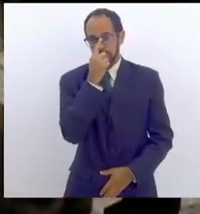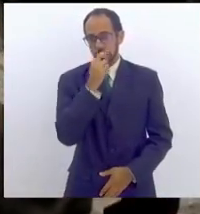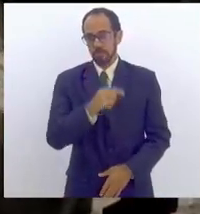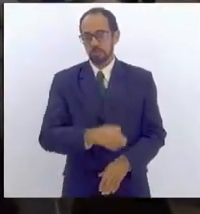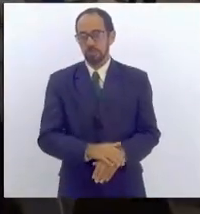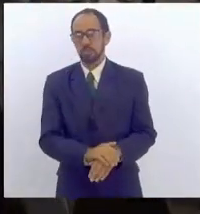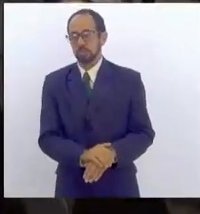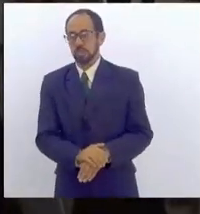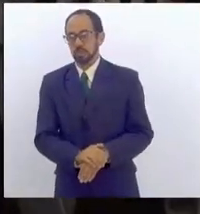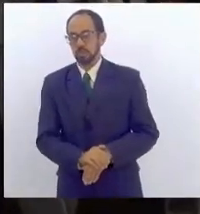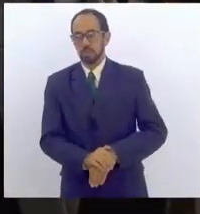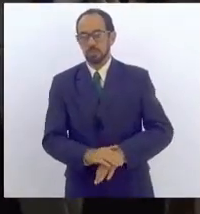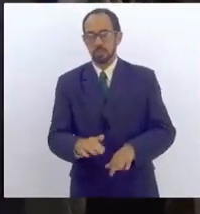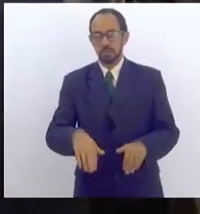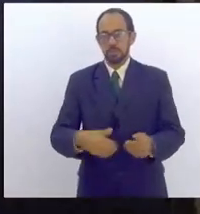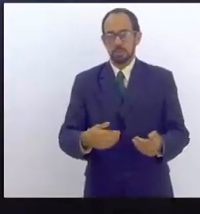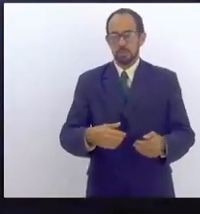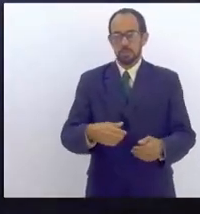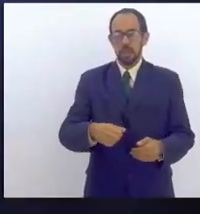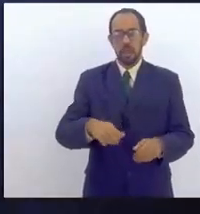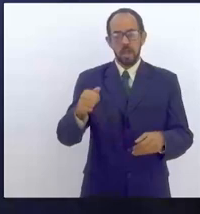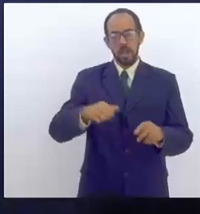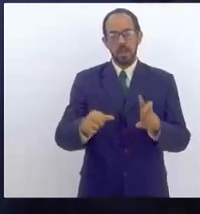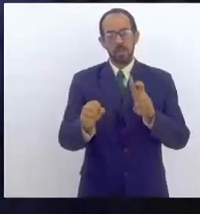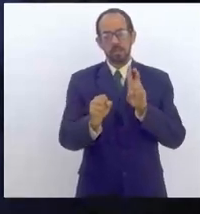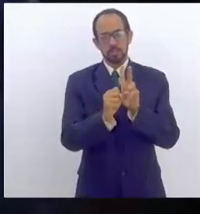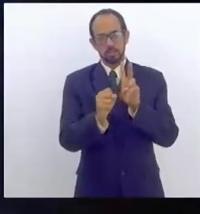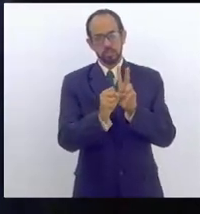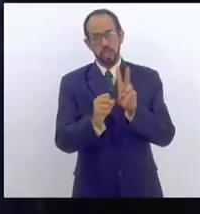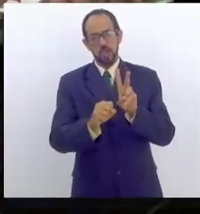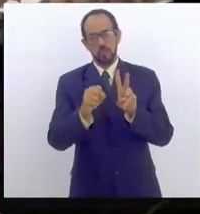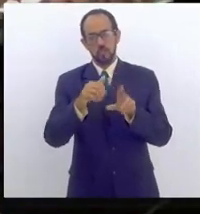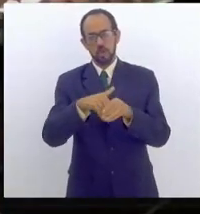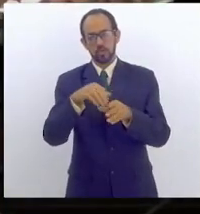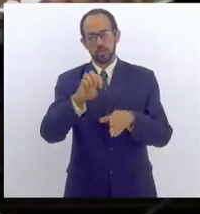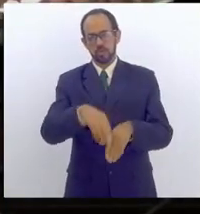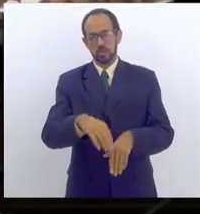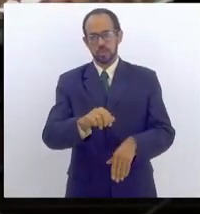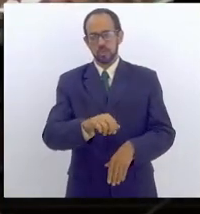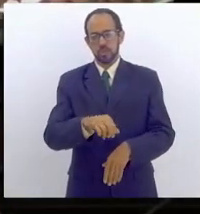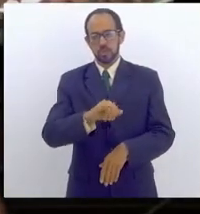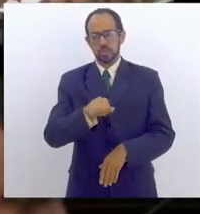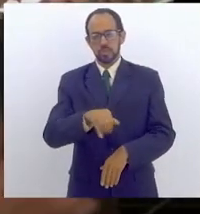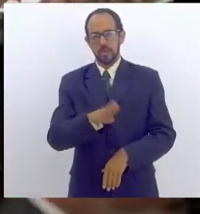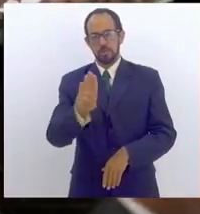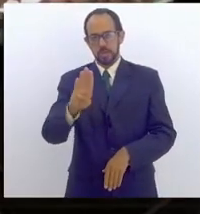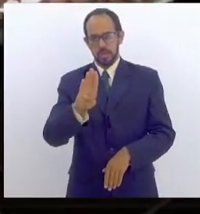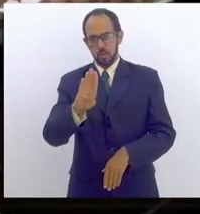Deputada Índia Armelau, vota sim. Deputado Jair